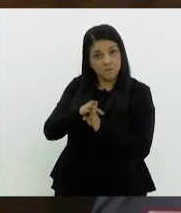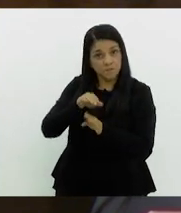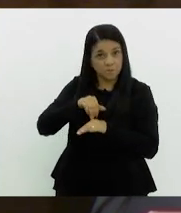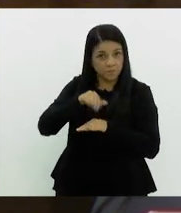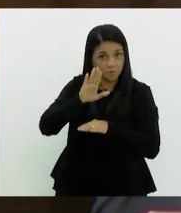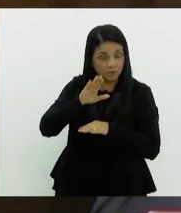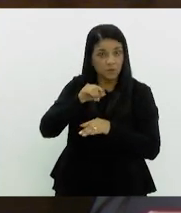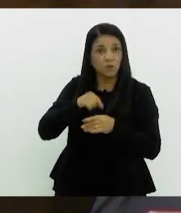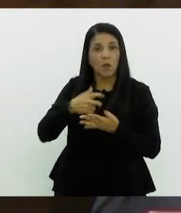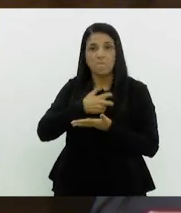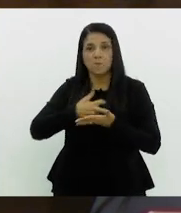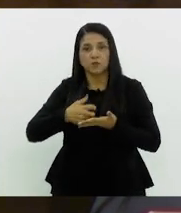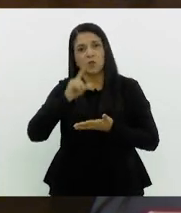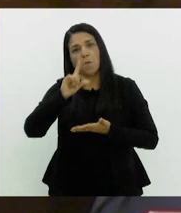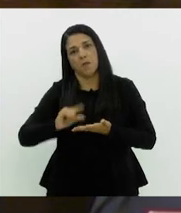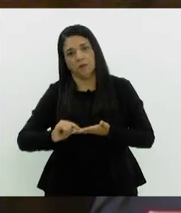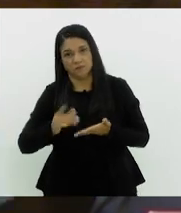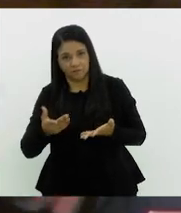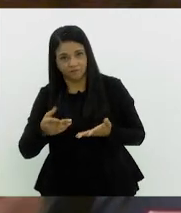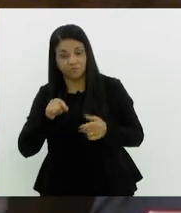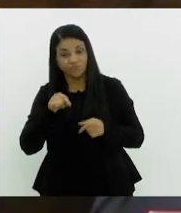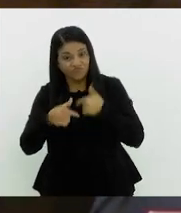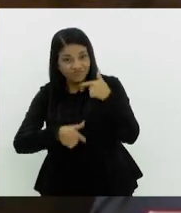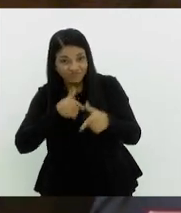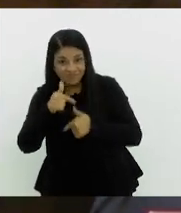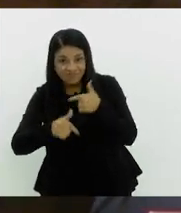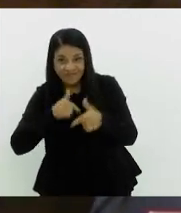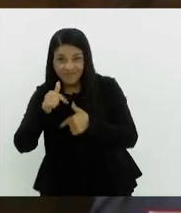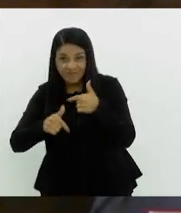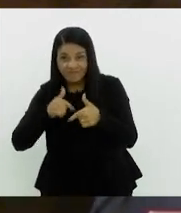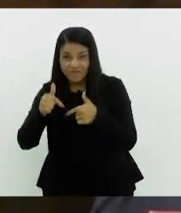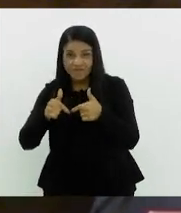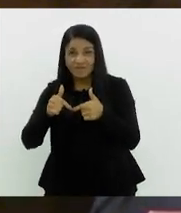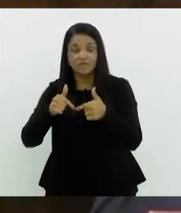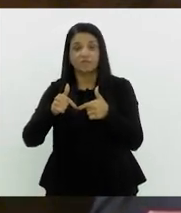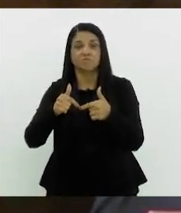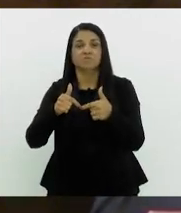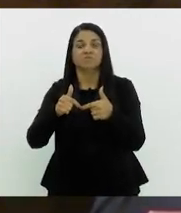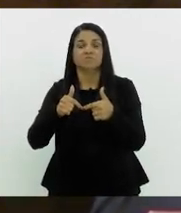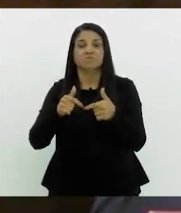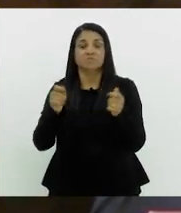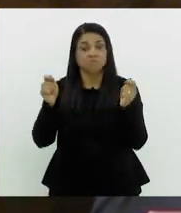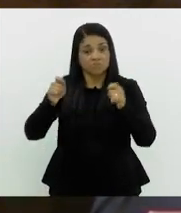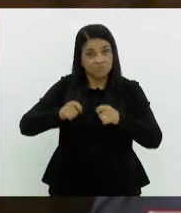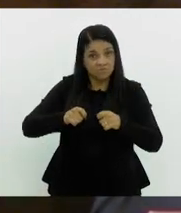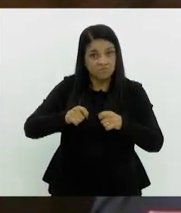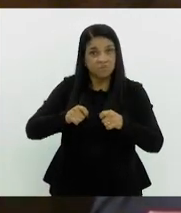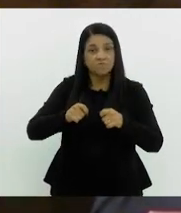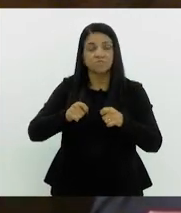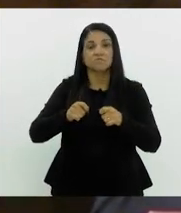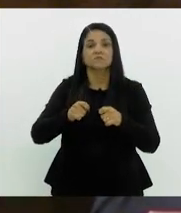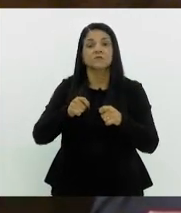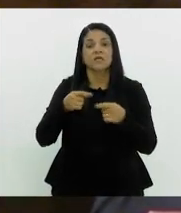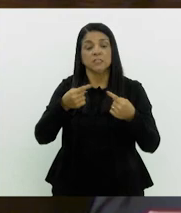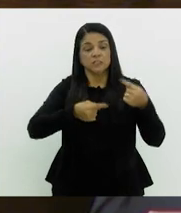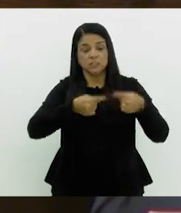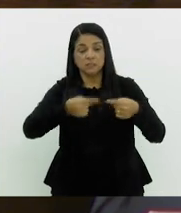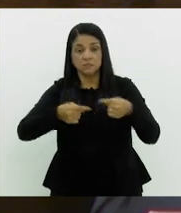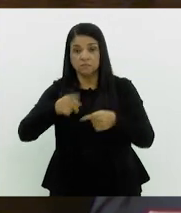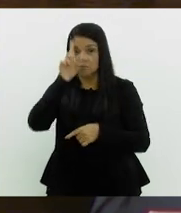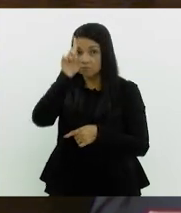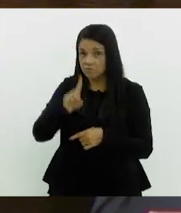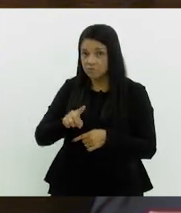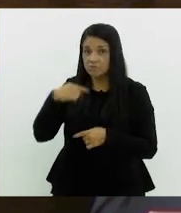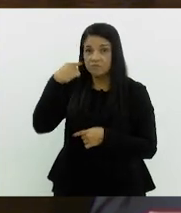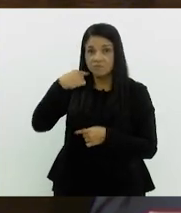só se dá quando aqueles que se devotam a debater o direito na advocacia e na